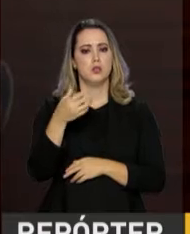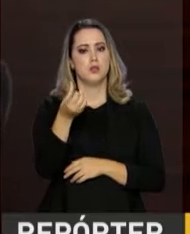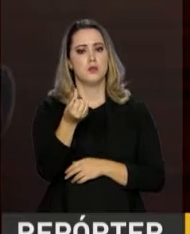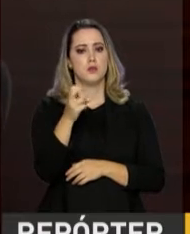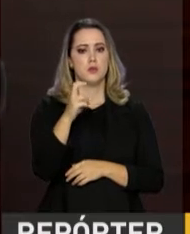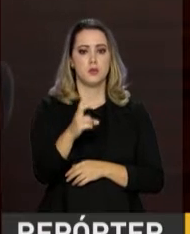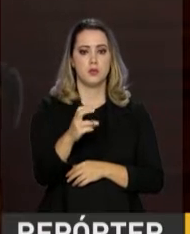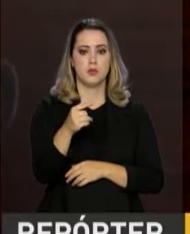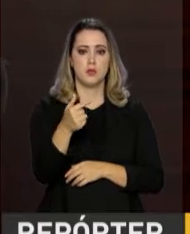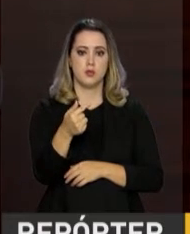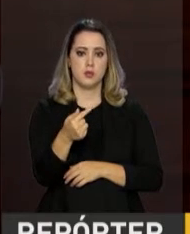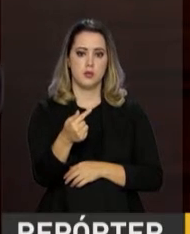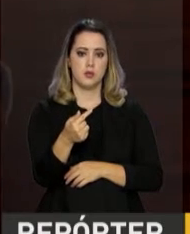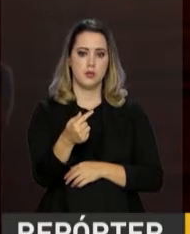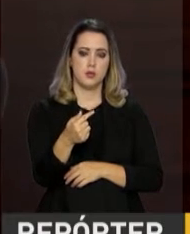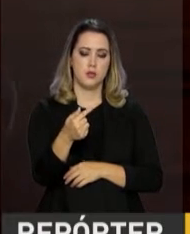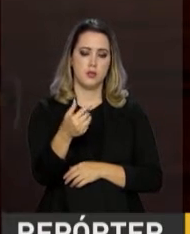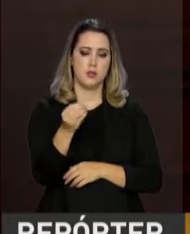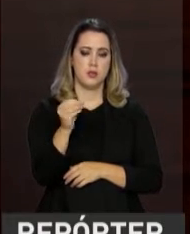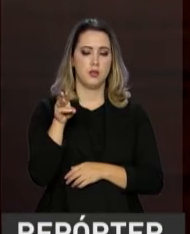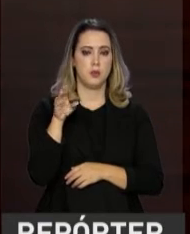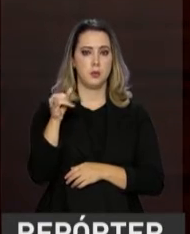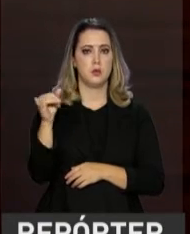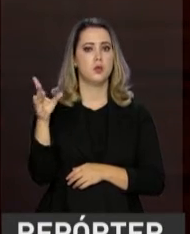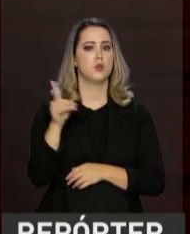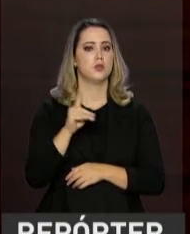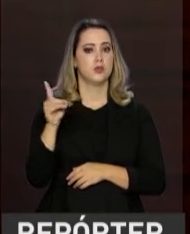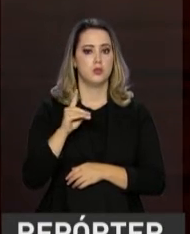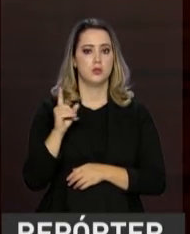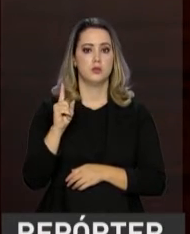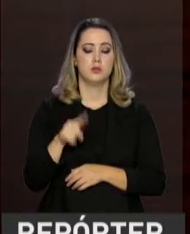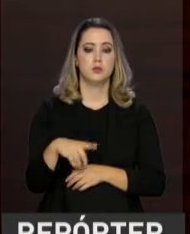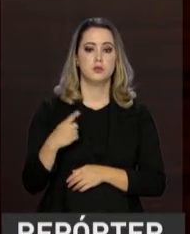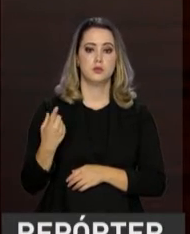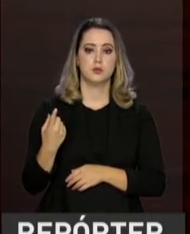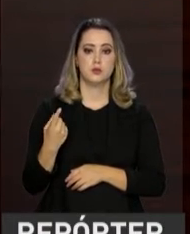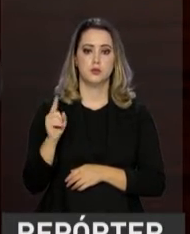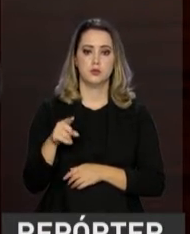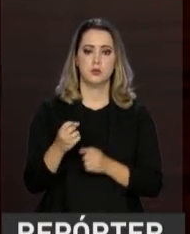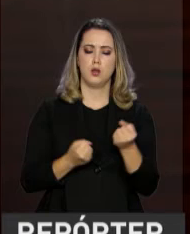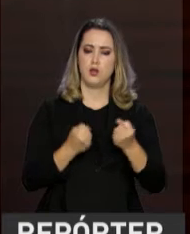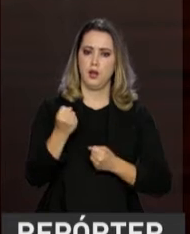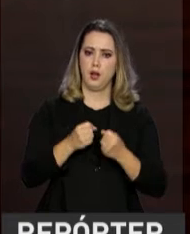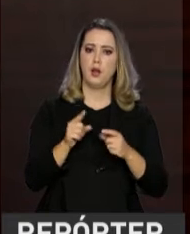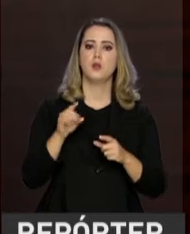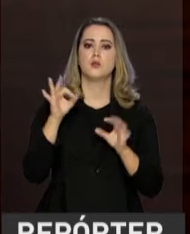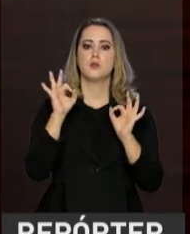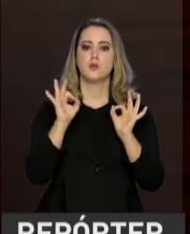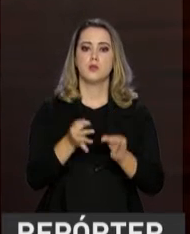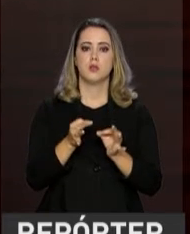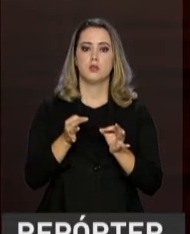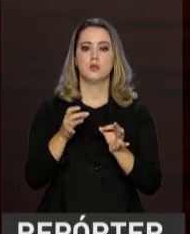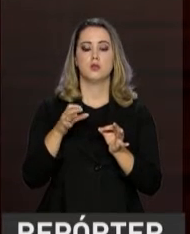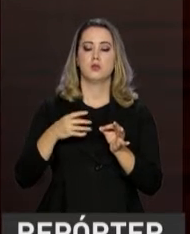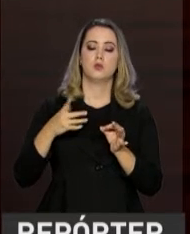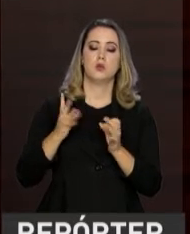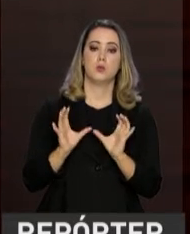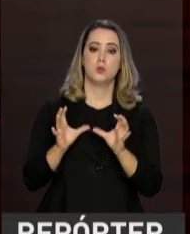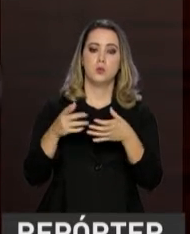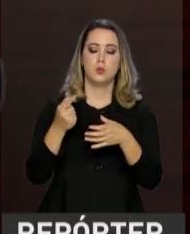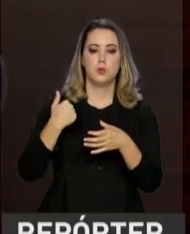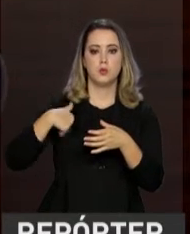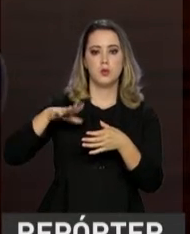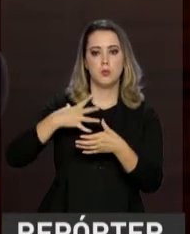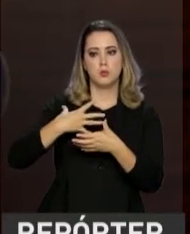65 a 70 m 70 milhões de dólares é o setor automotivo certamente um dos setores que puxa